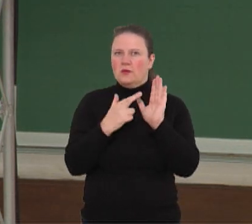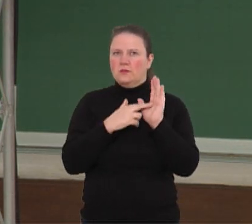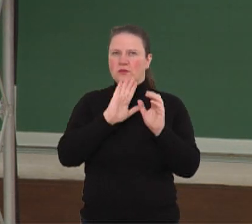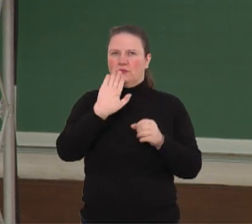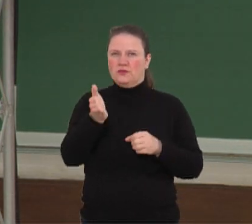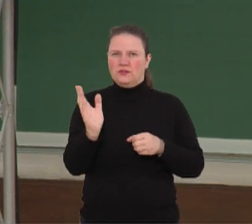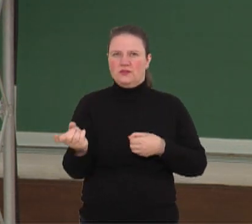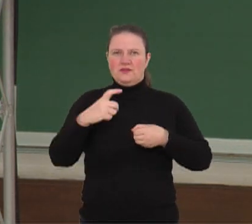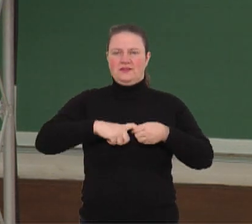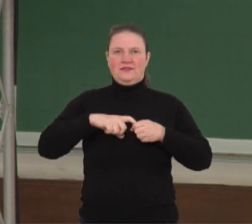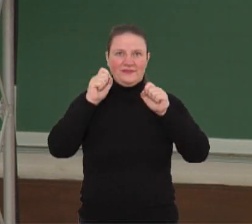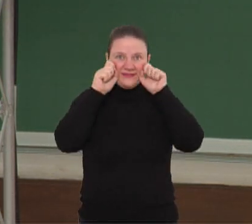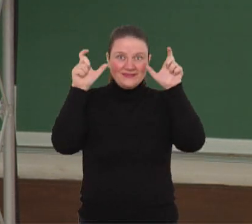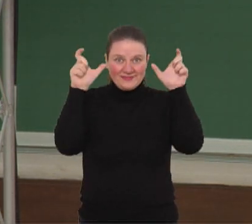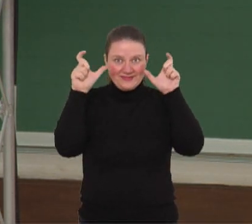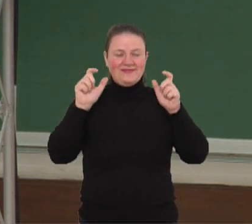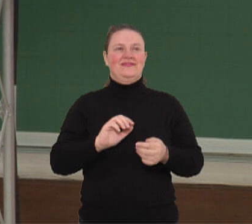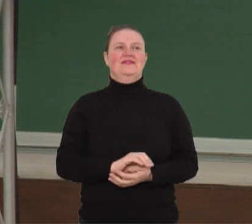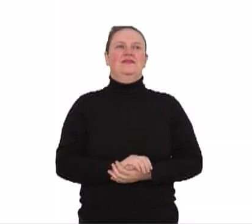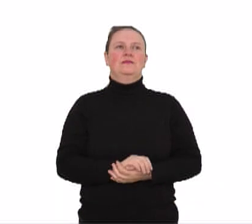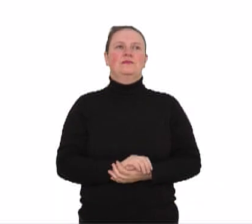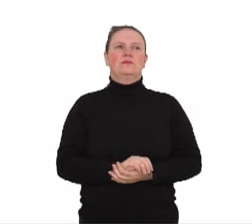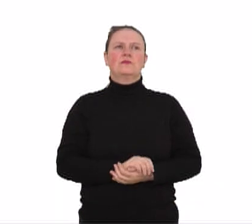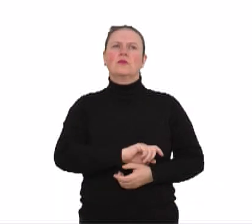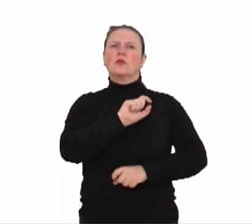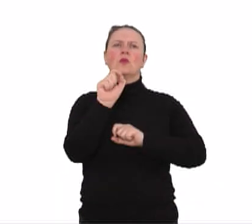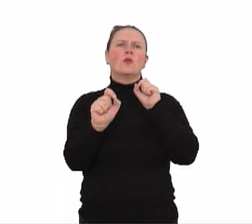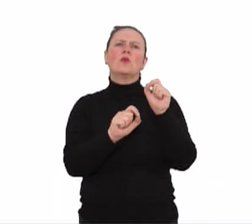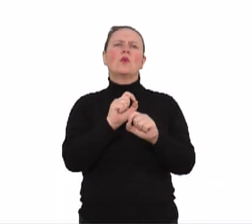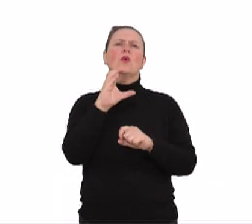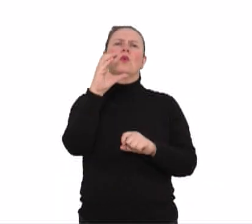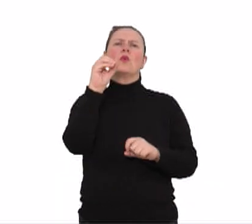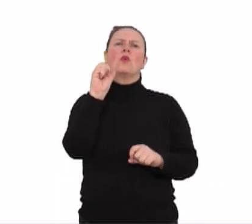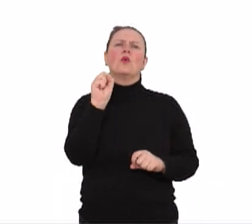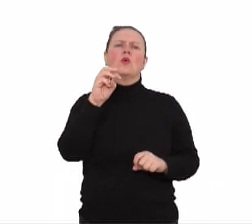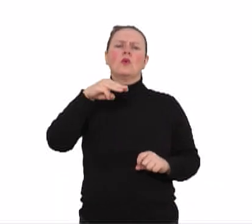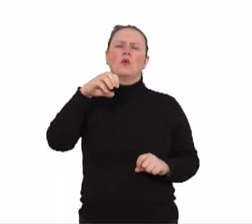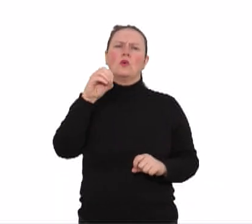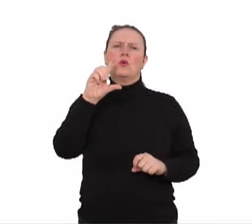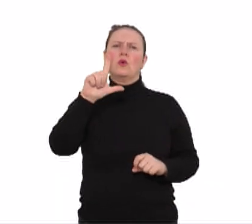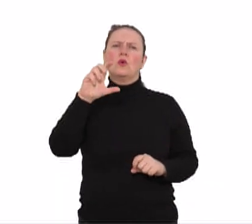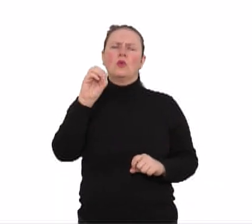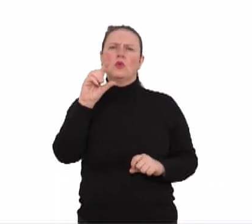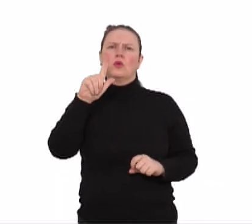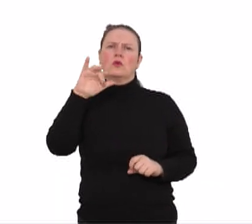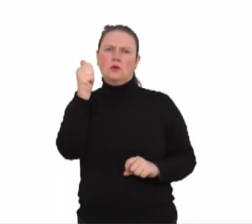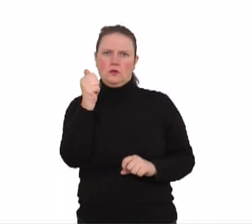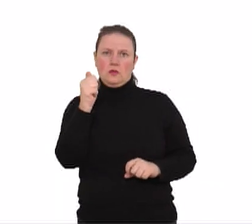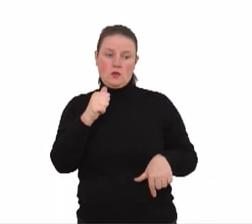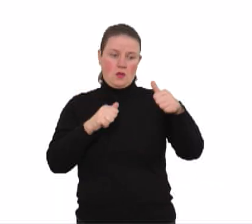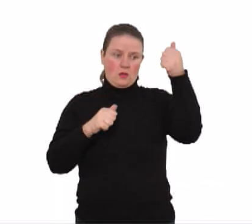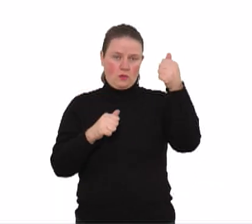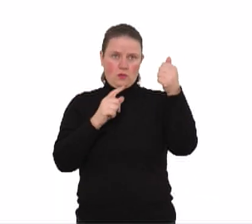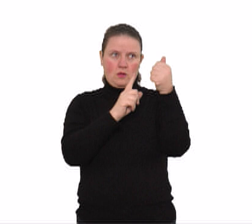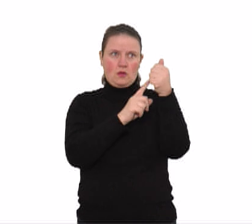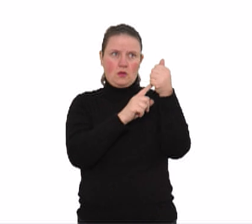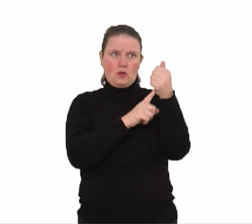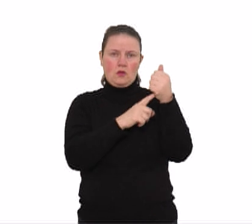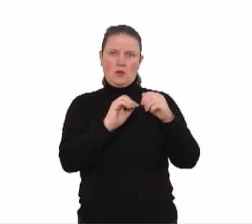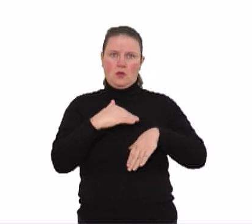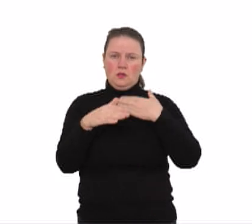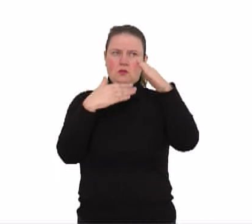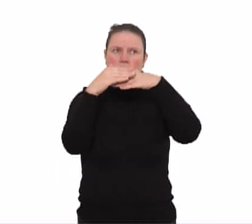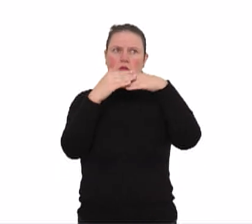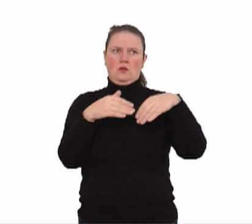voltar em seguida. Presta atenção aqui no que ela fala. Cosmologia é a ciência que estuda crescimento, cérebro,